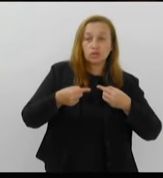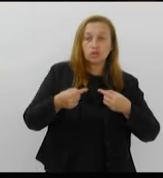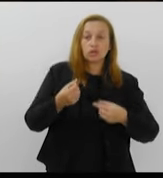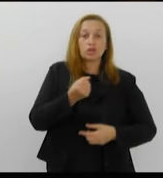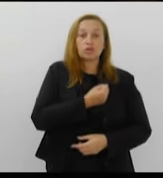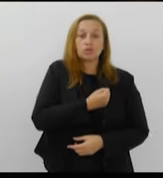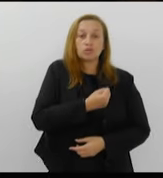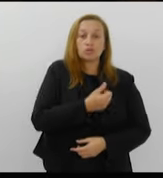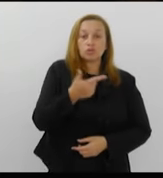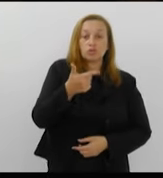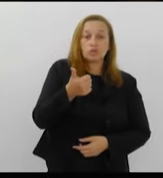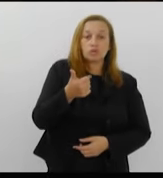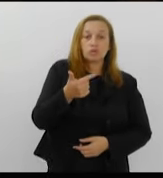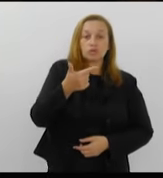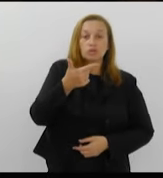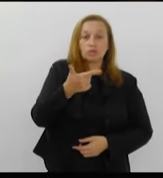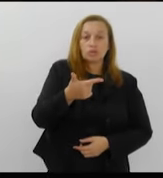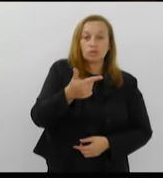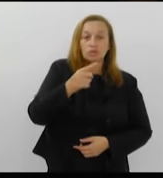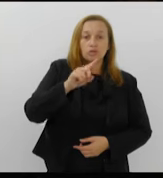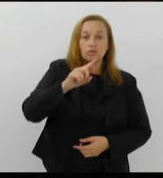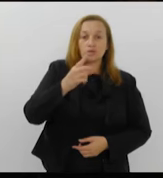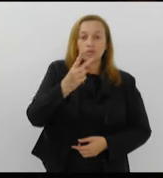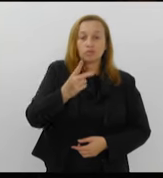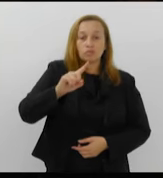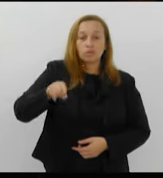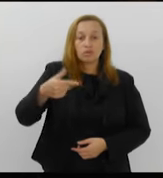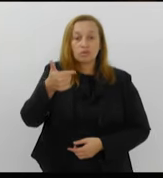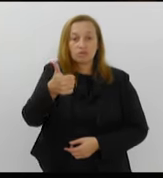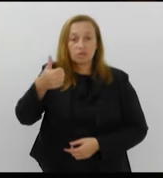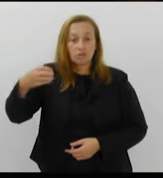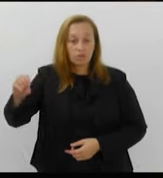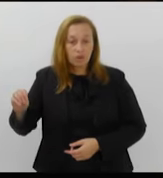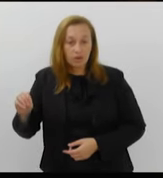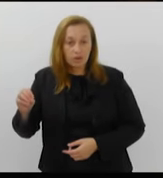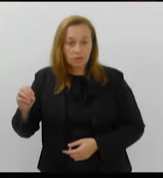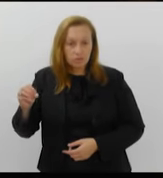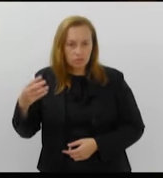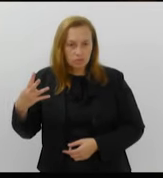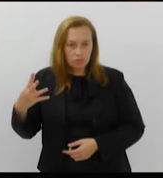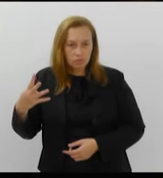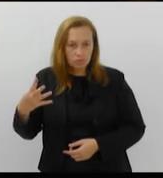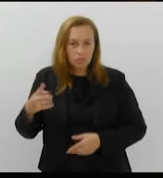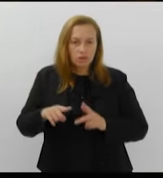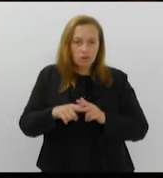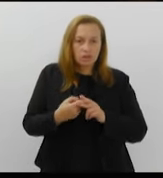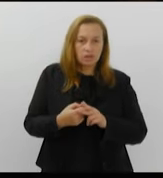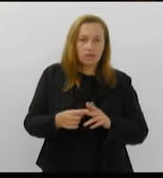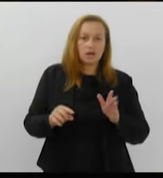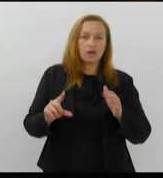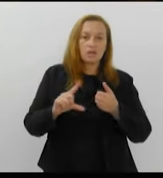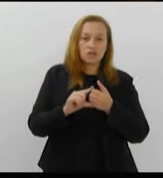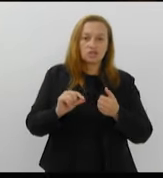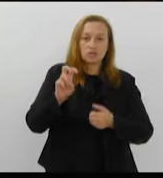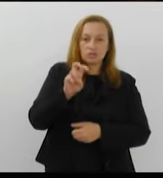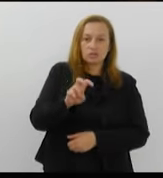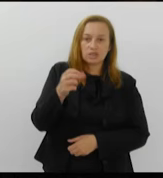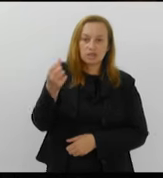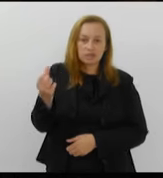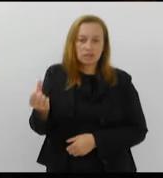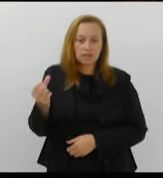12 de 2024 do governador Cláudio Castro, que visa alterar o artigo 56 da Lei